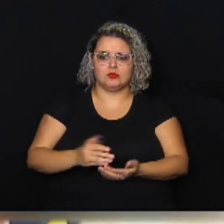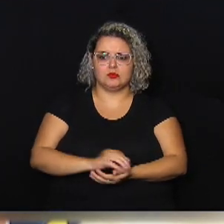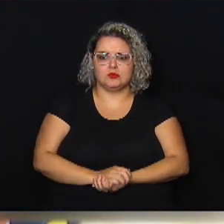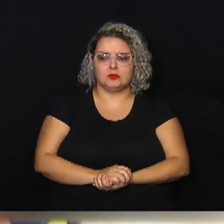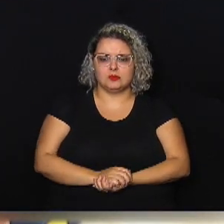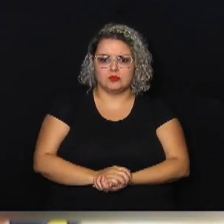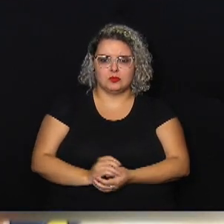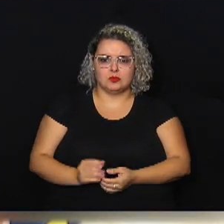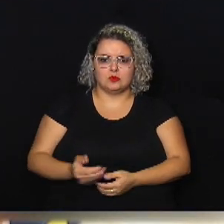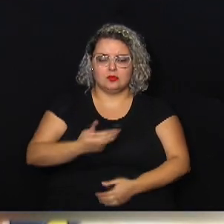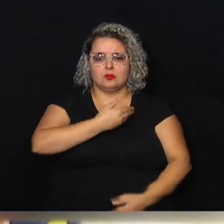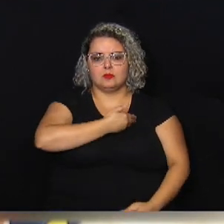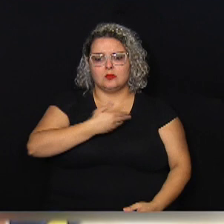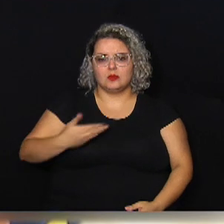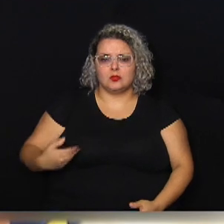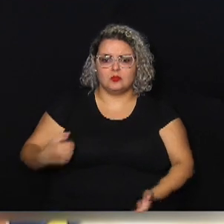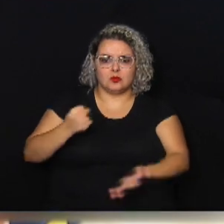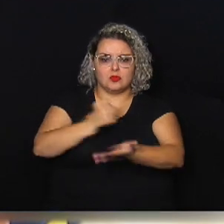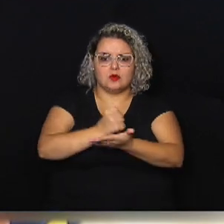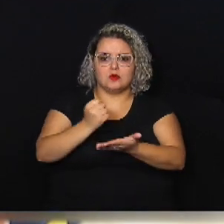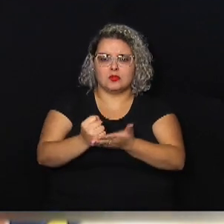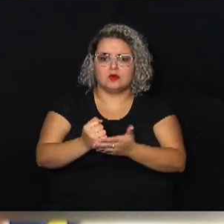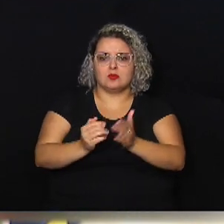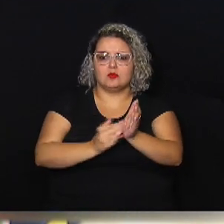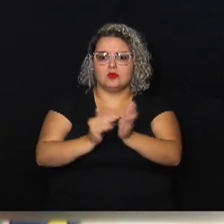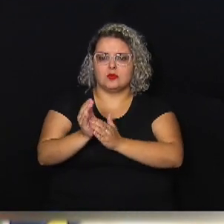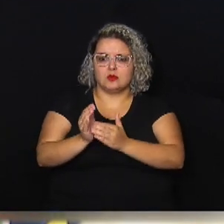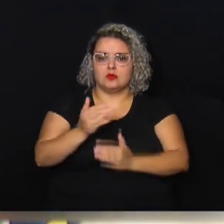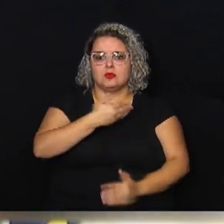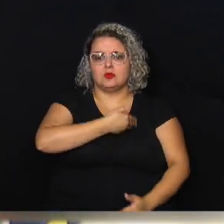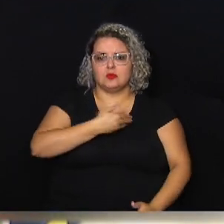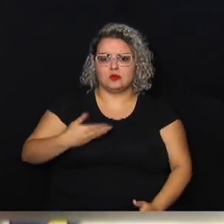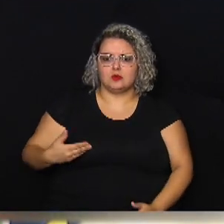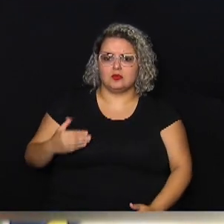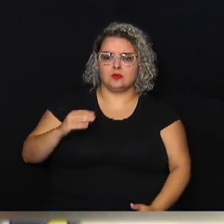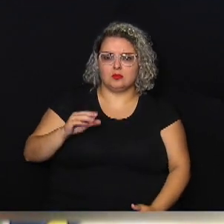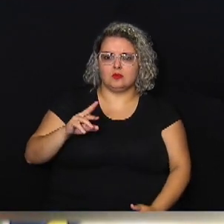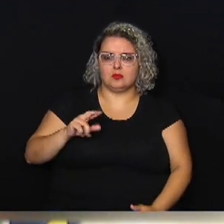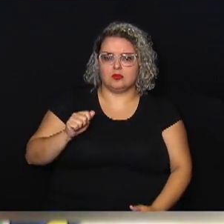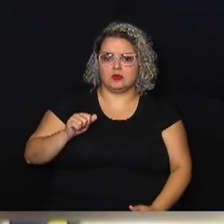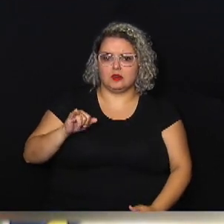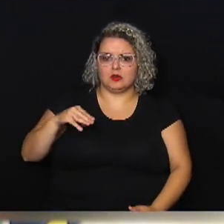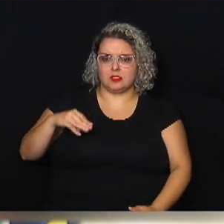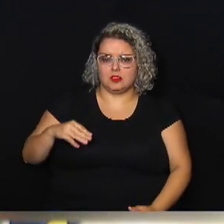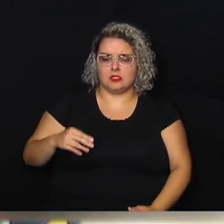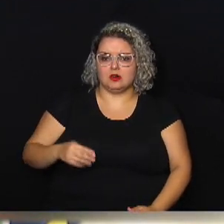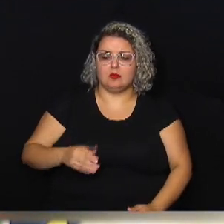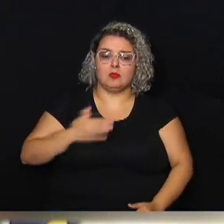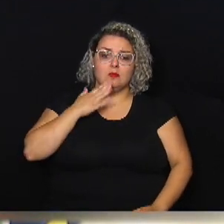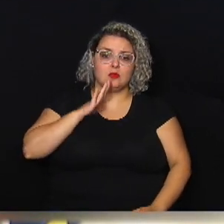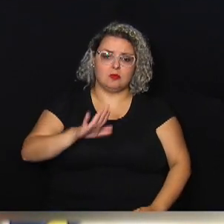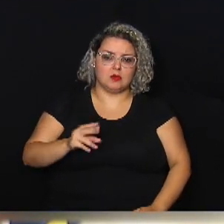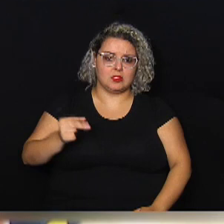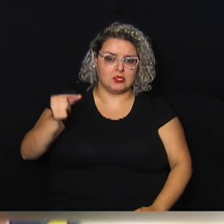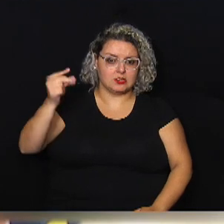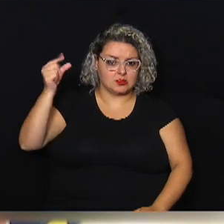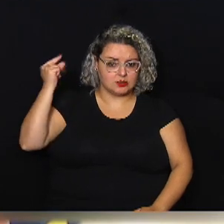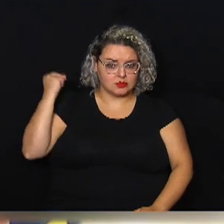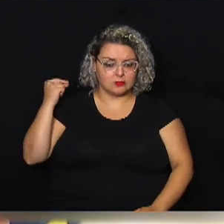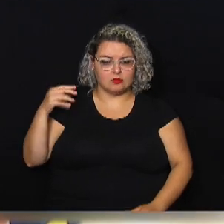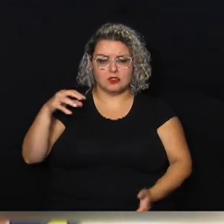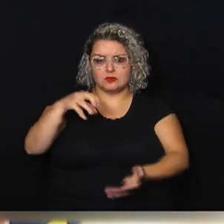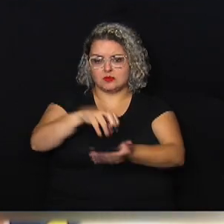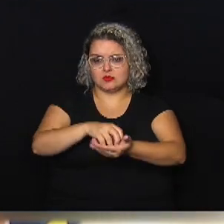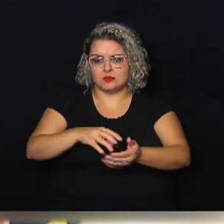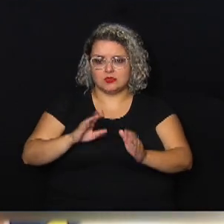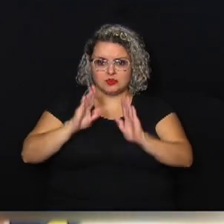público, contratado por concurso público, o CRAIM, que é uma promessa antiga dos governos, que é para ser um centro de referência em